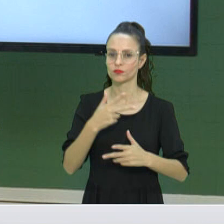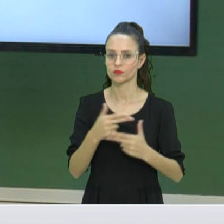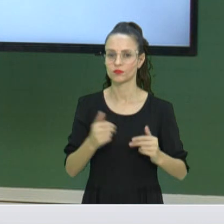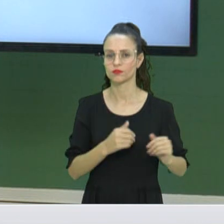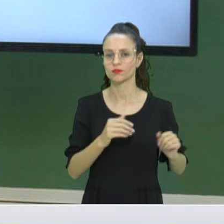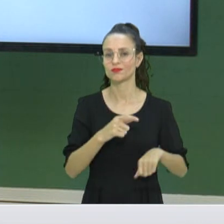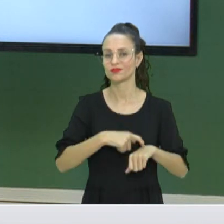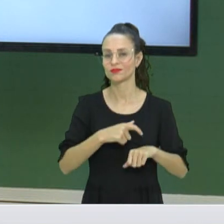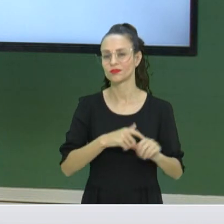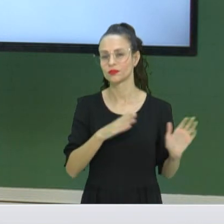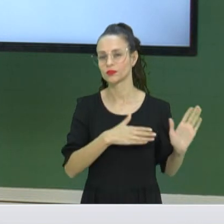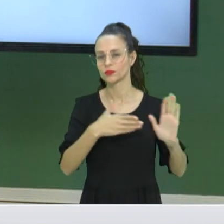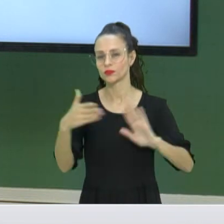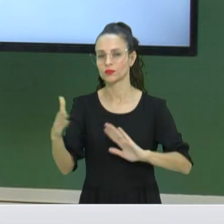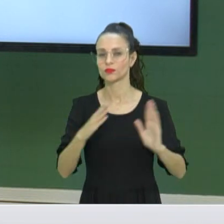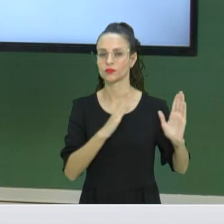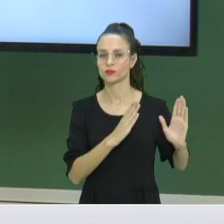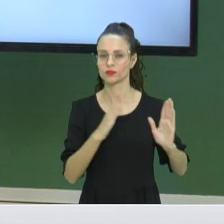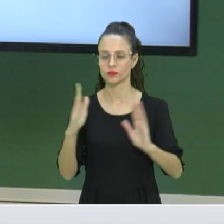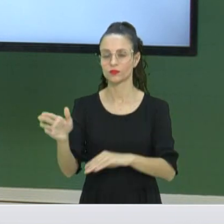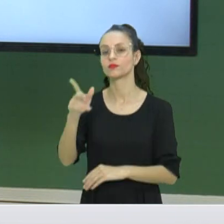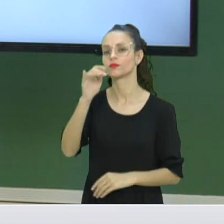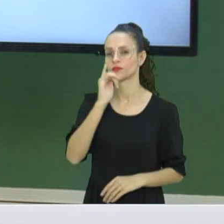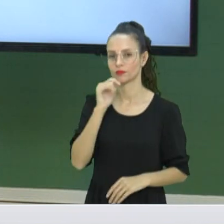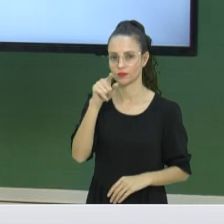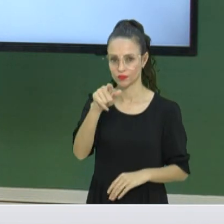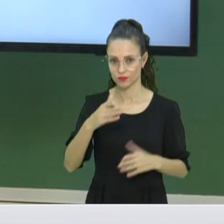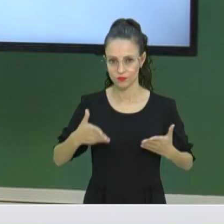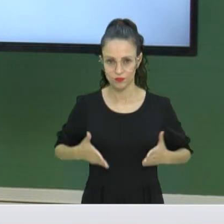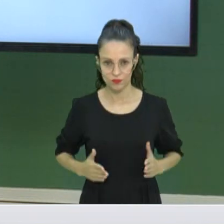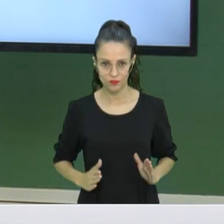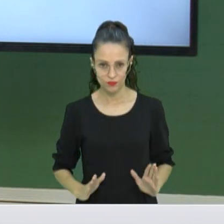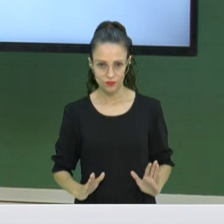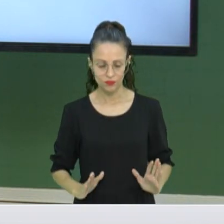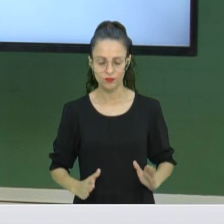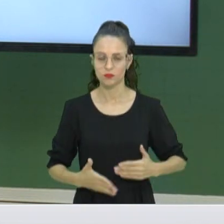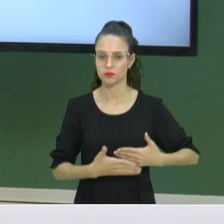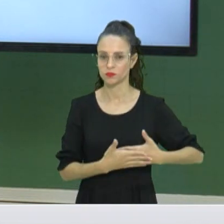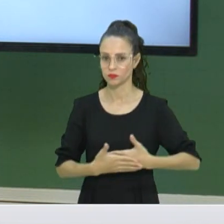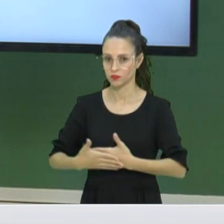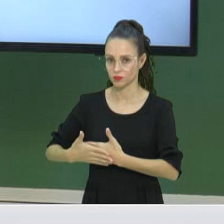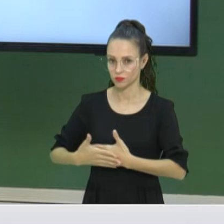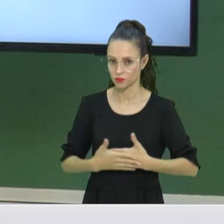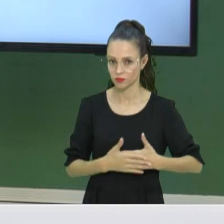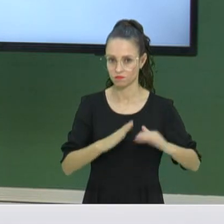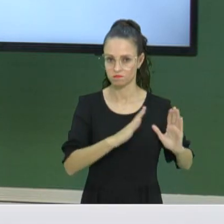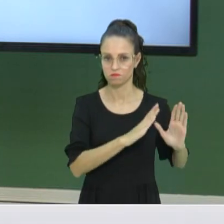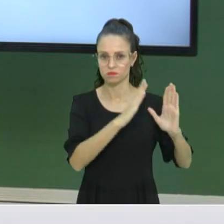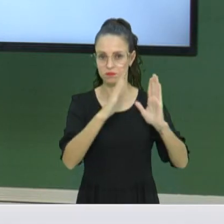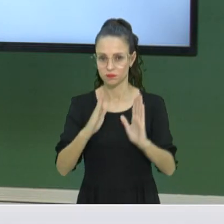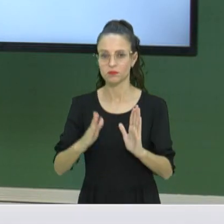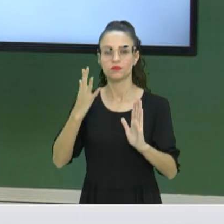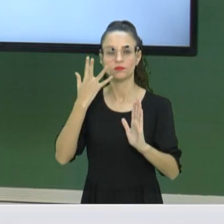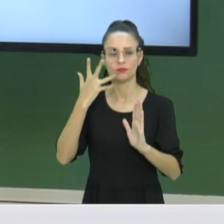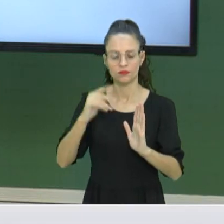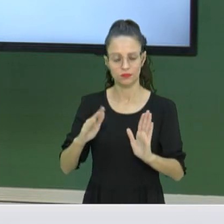no tempo. Então imagine vocês, nós nascemos, somos bebês,